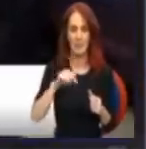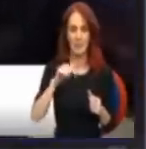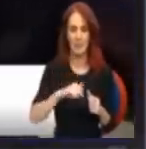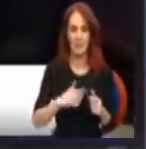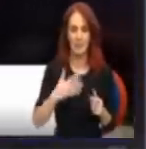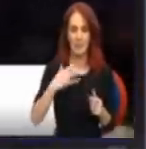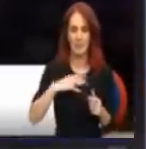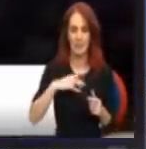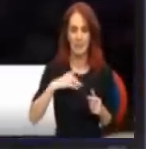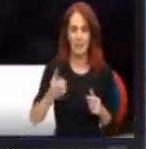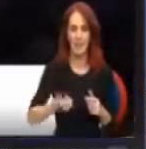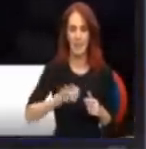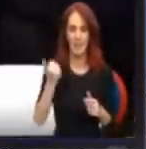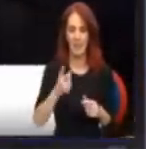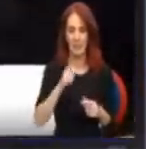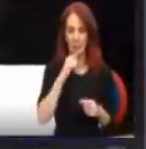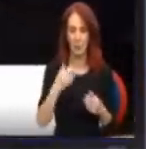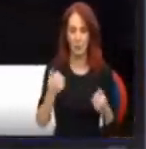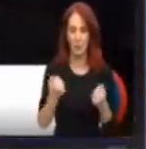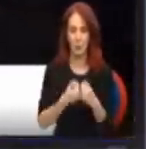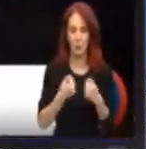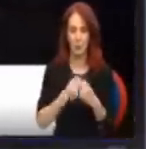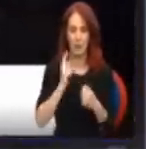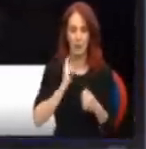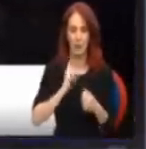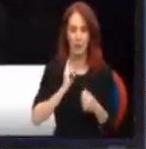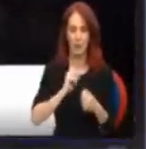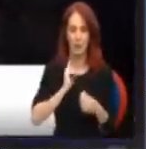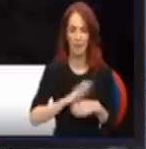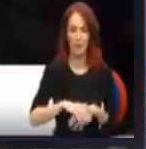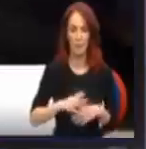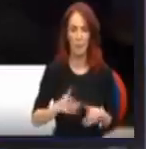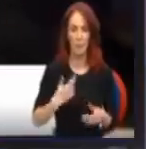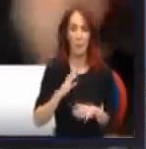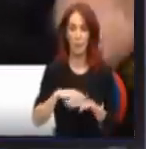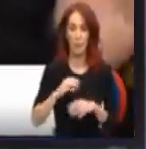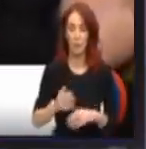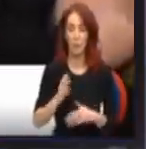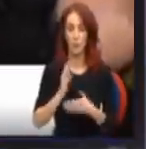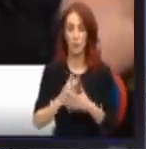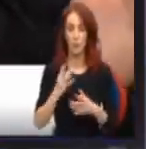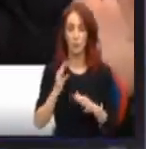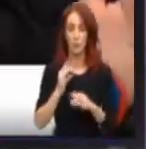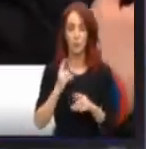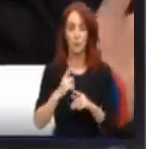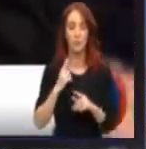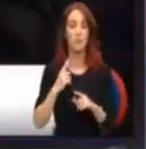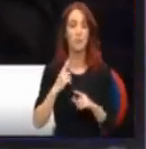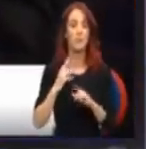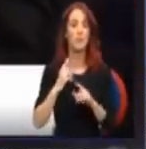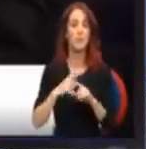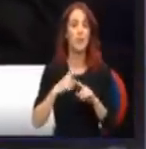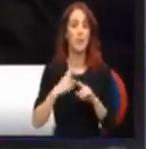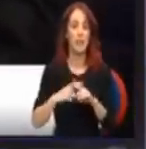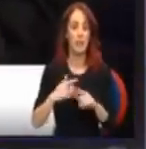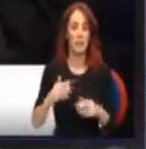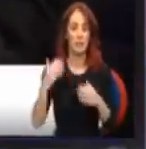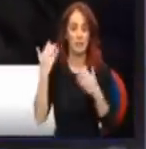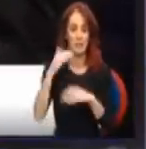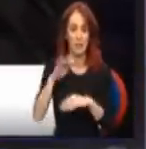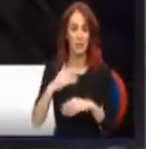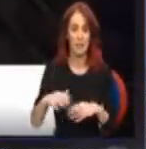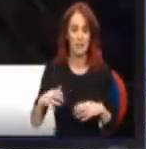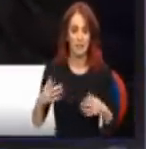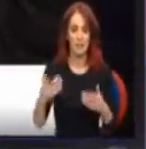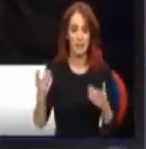de Santo Amaro, também relembrando a última final do Mundial de Clubes, na altura, taça intercontinental do Flamengo,